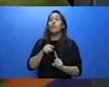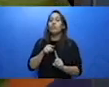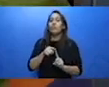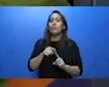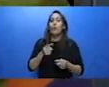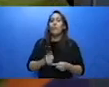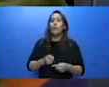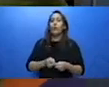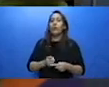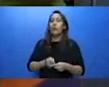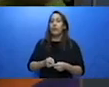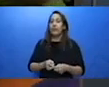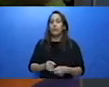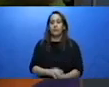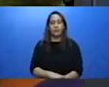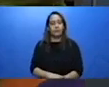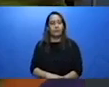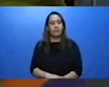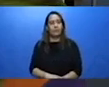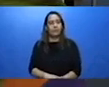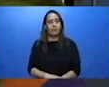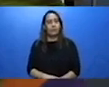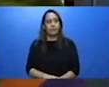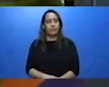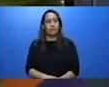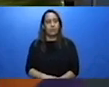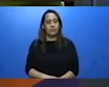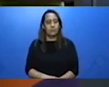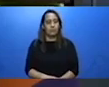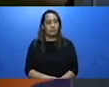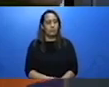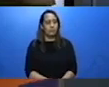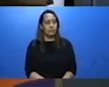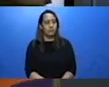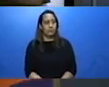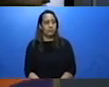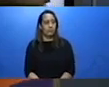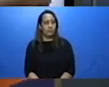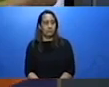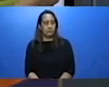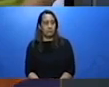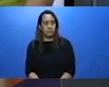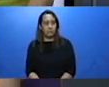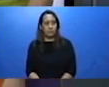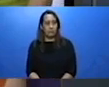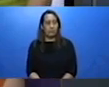gente escreve lá? Lápis de escrever na mão, espertos comigo.